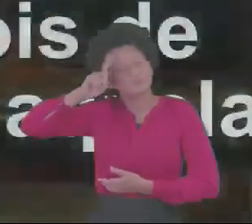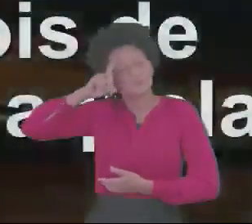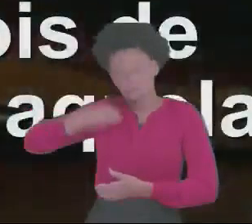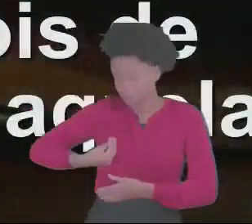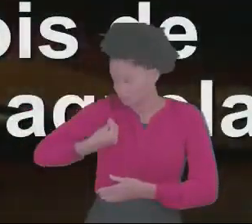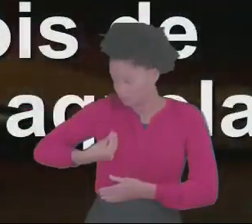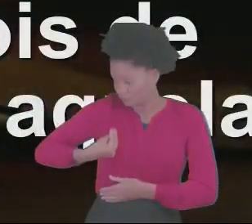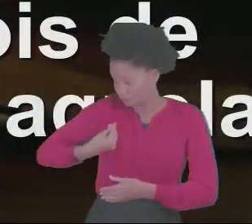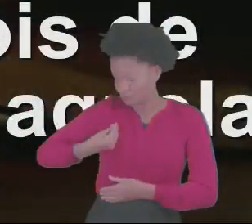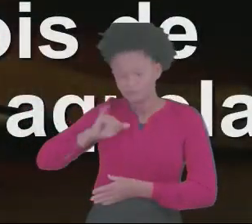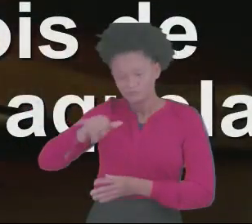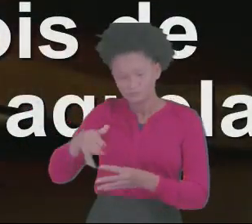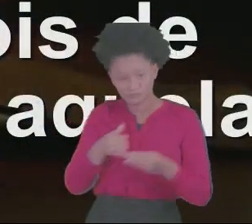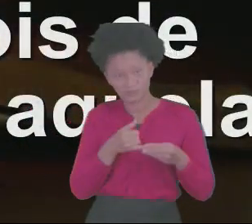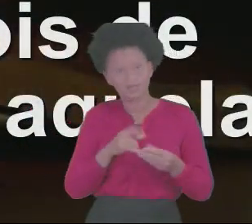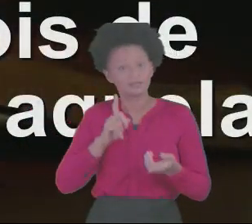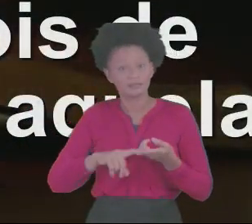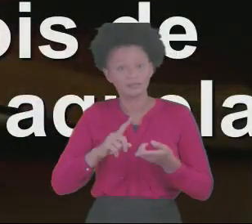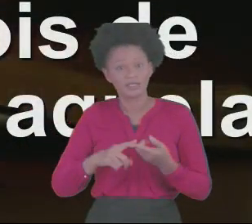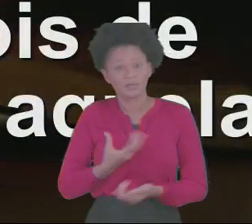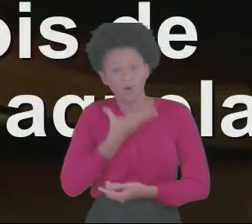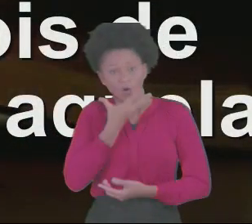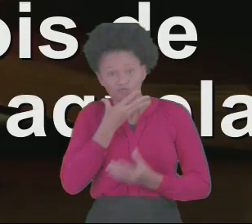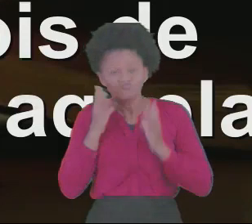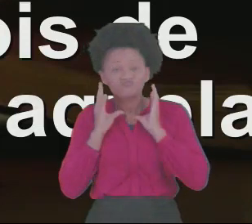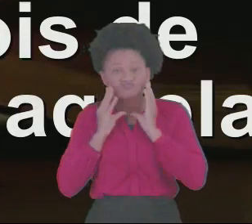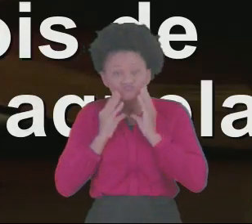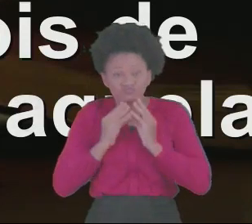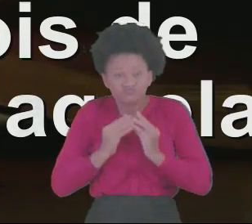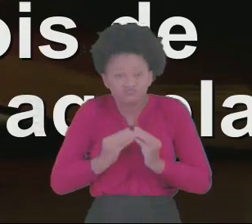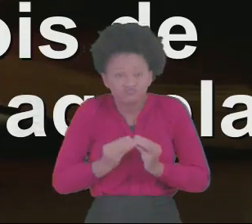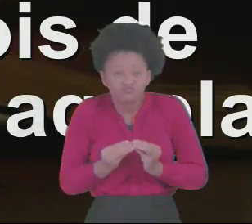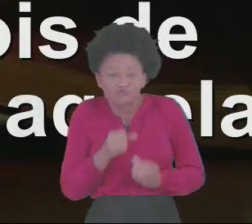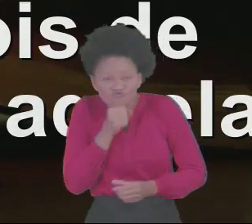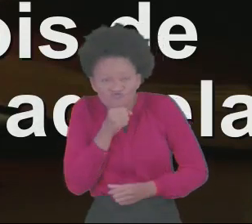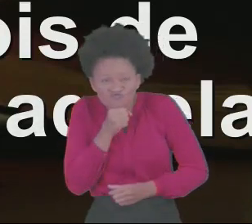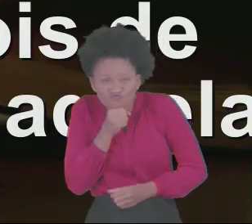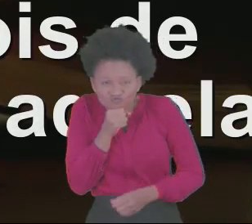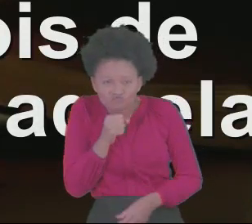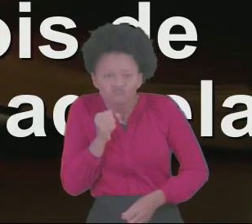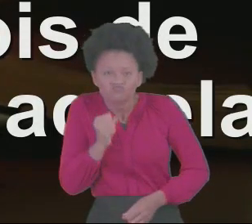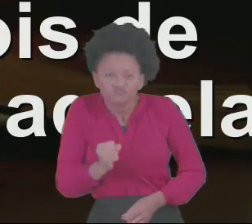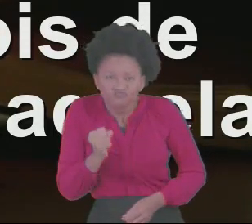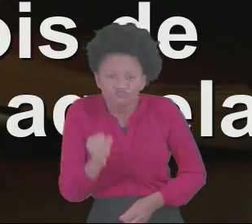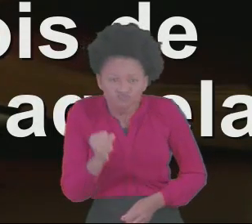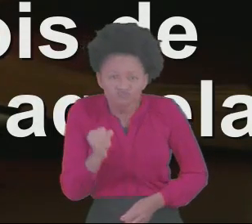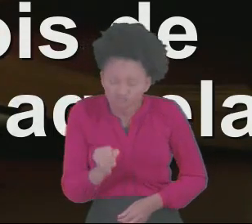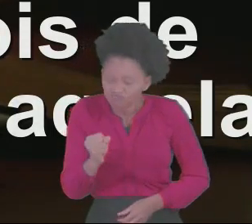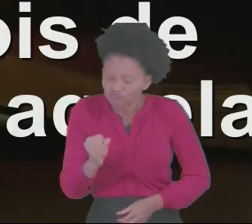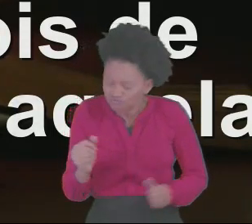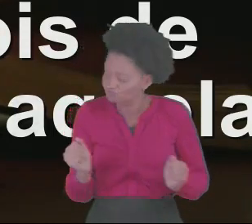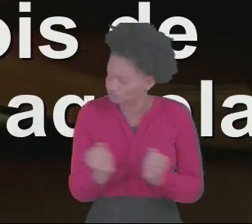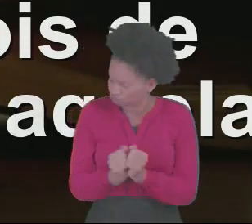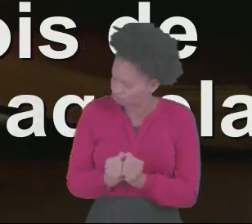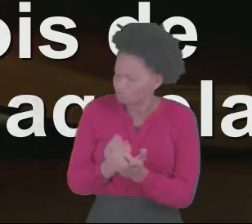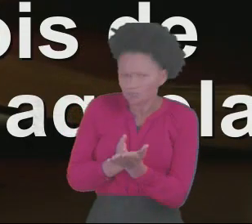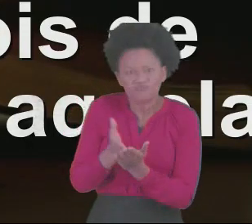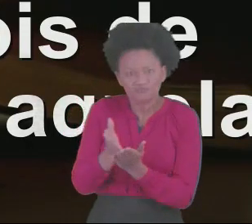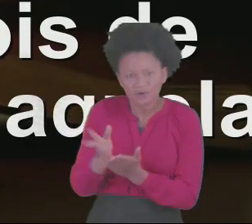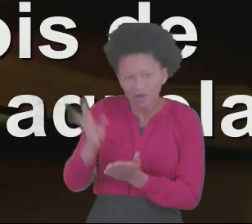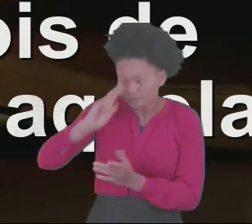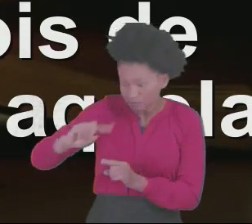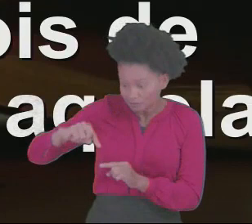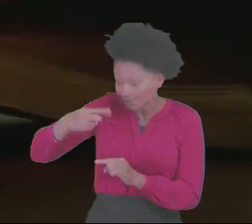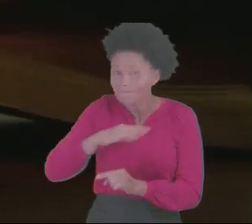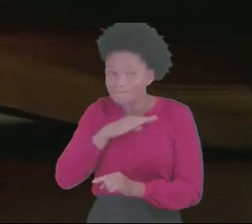hoje e todos os dias dos anciãos que ainda sobreviveram depois de Josué a e